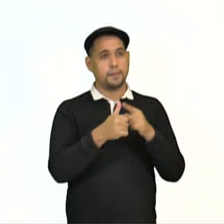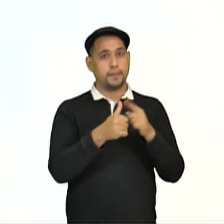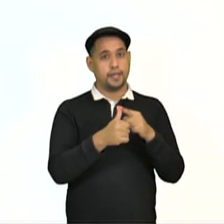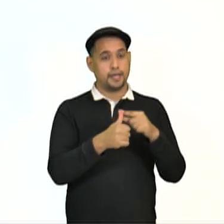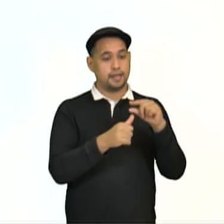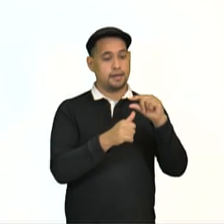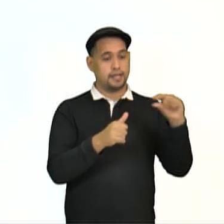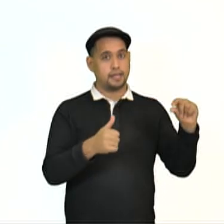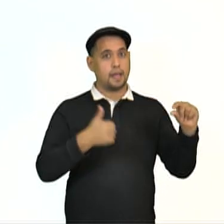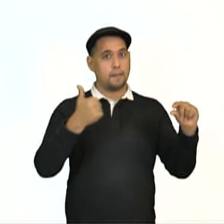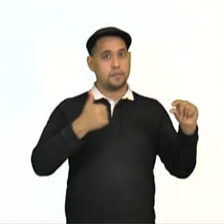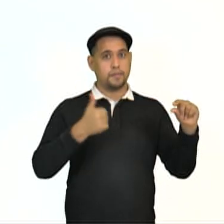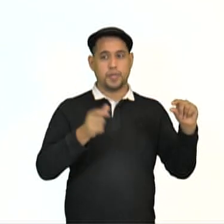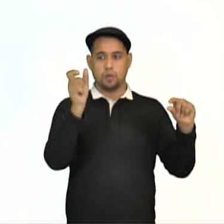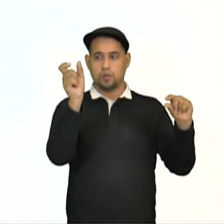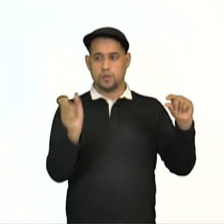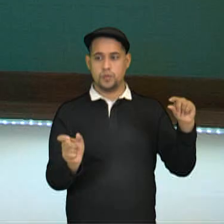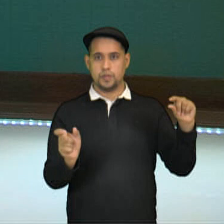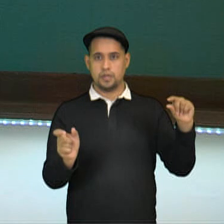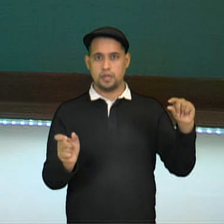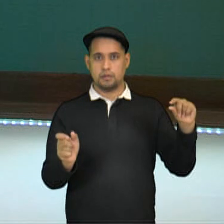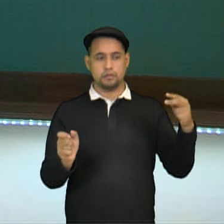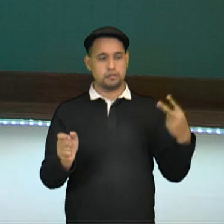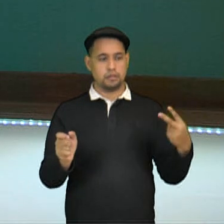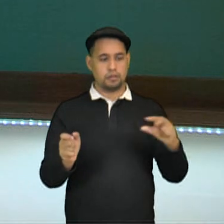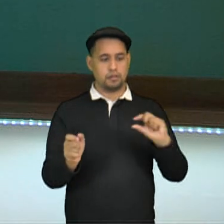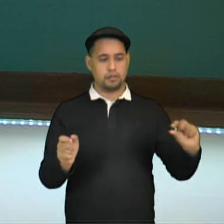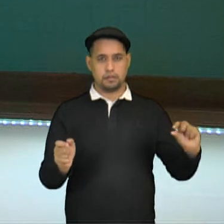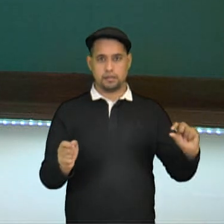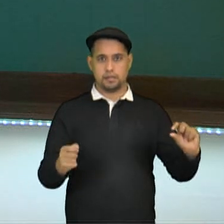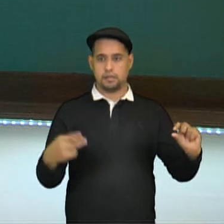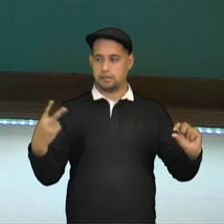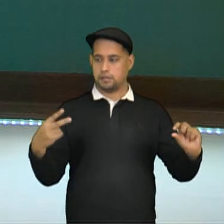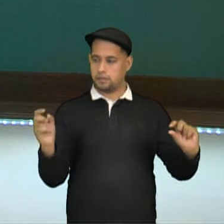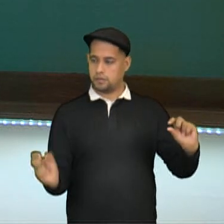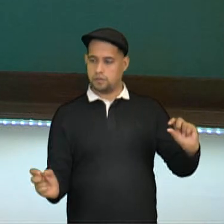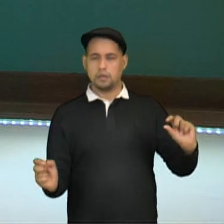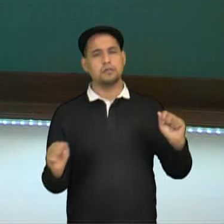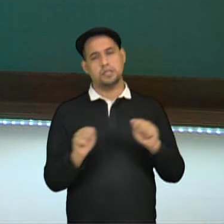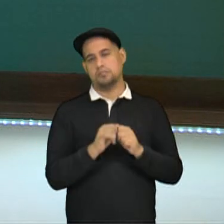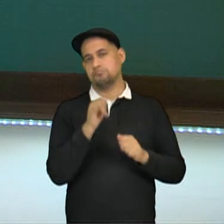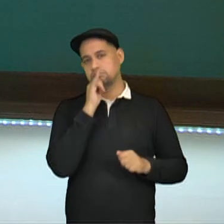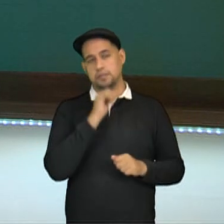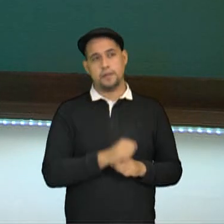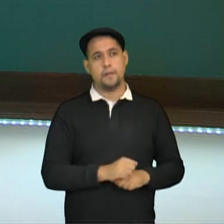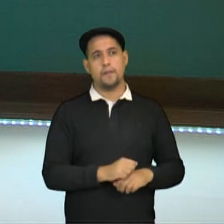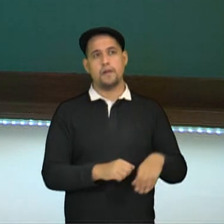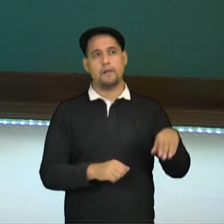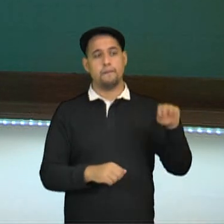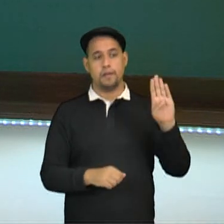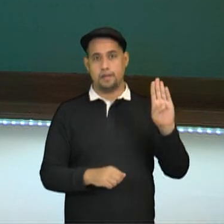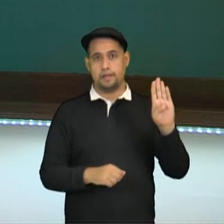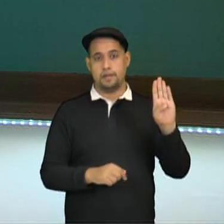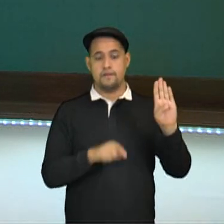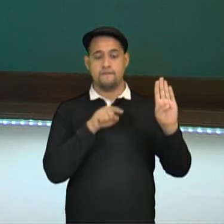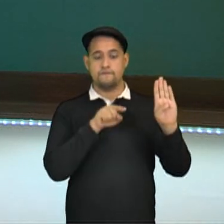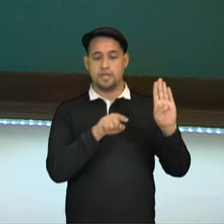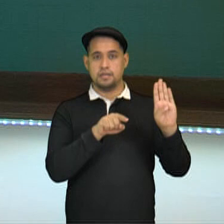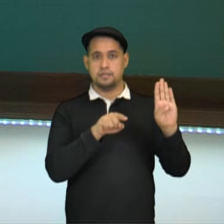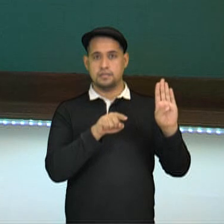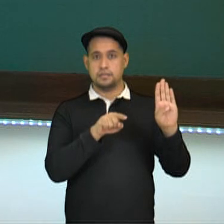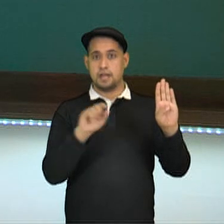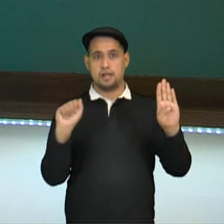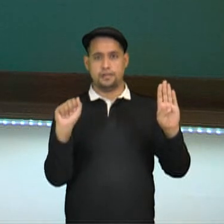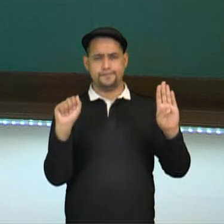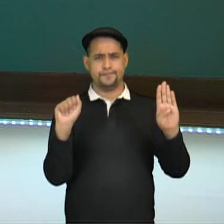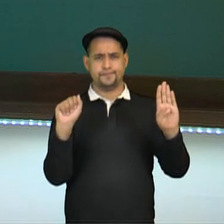primeira coluna. E assim a gente vai fazendo para todos os membros. Então, eu tenho B vezes